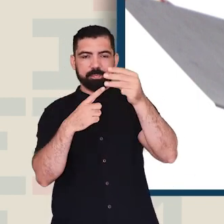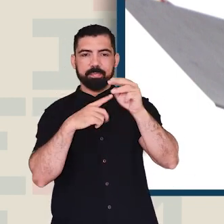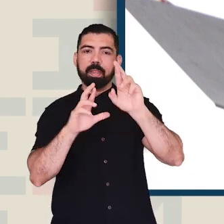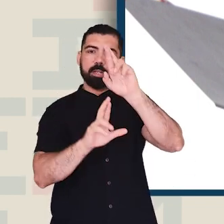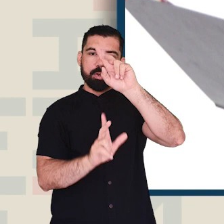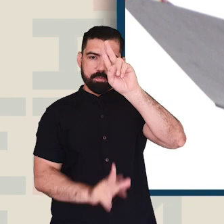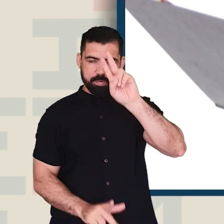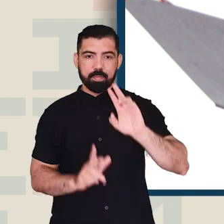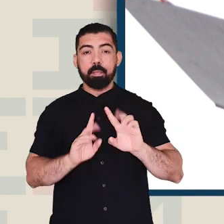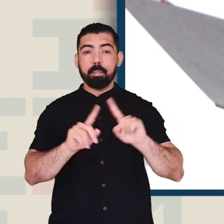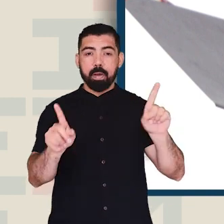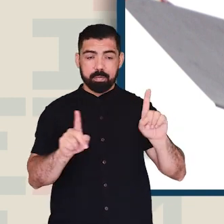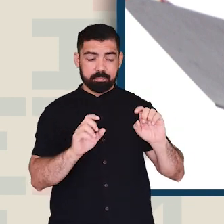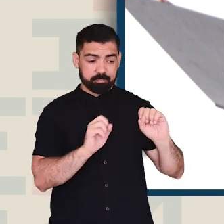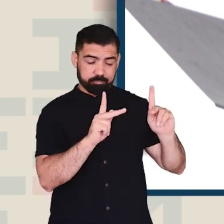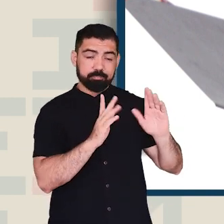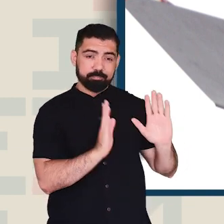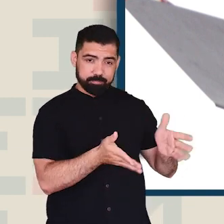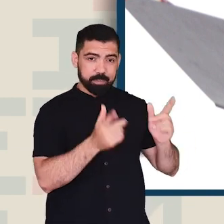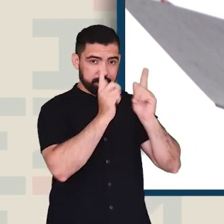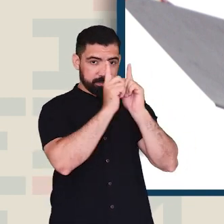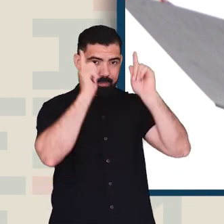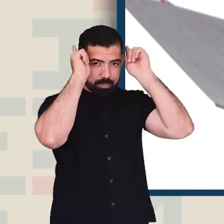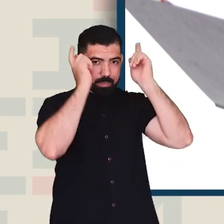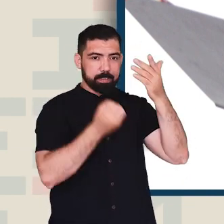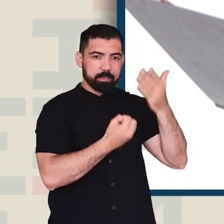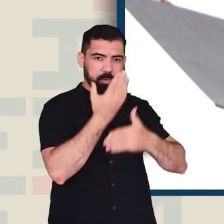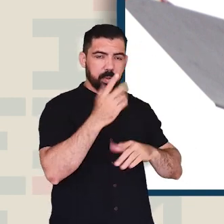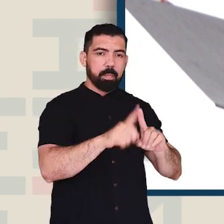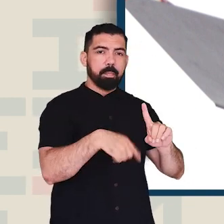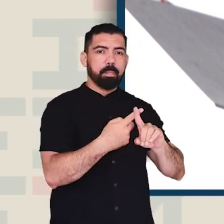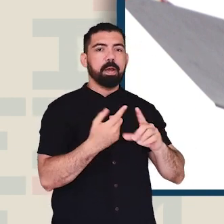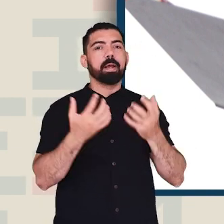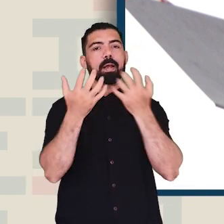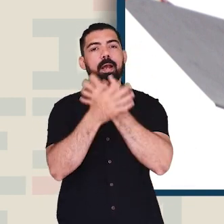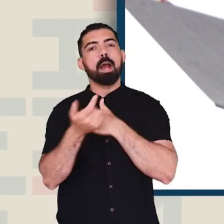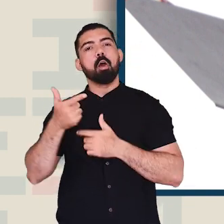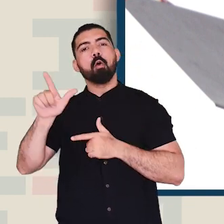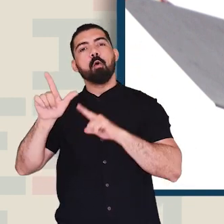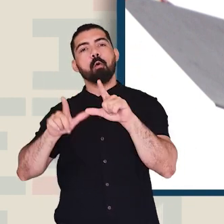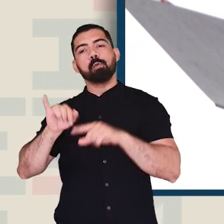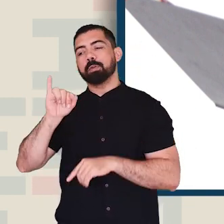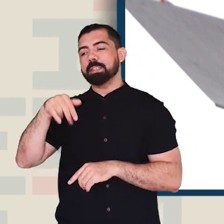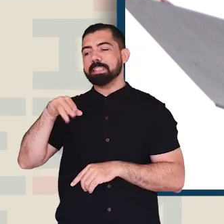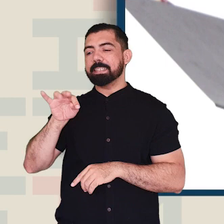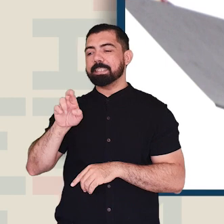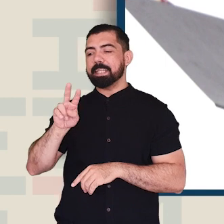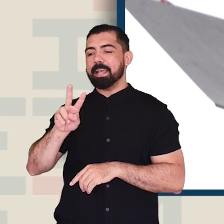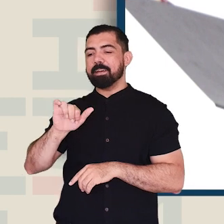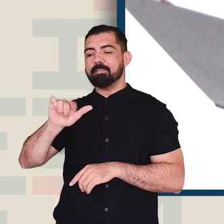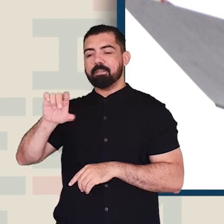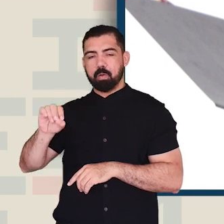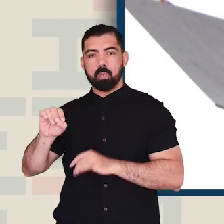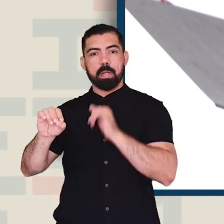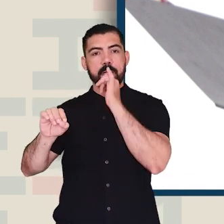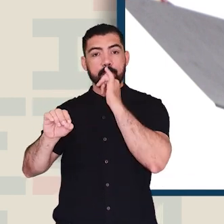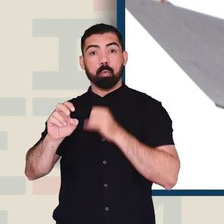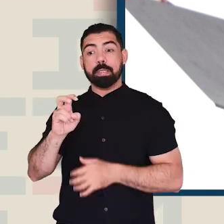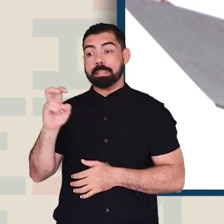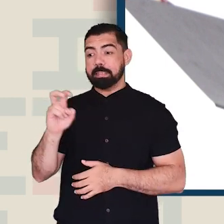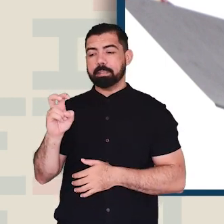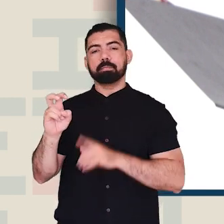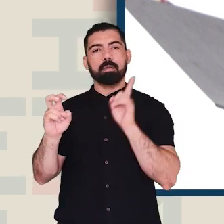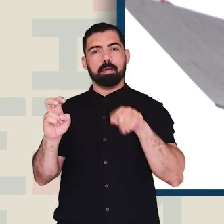partindo disso, depois eles partiram a cantar outros intervalos e descobriram que chegando no quinto intervalo, na quinta, também